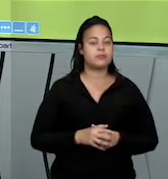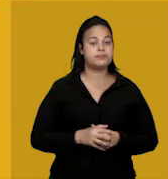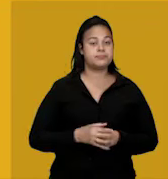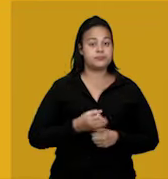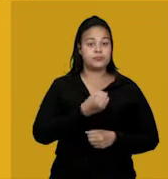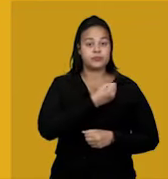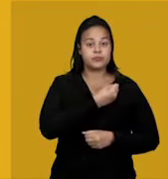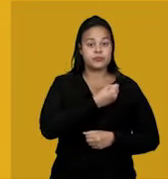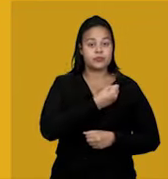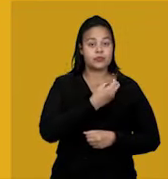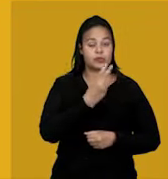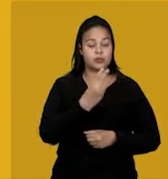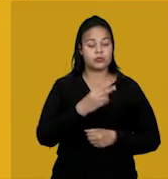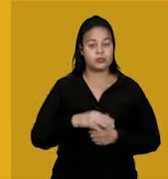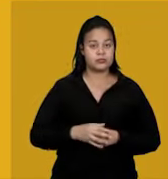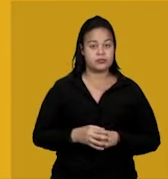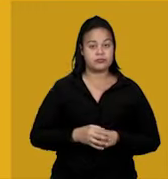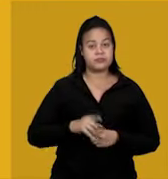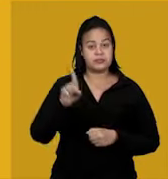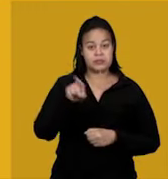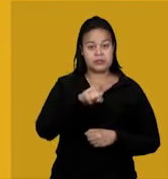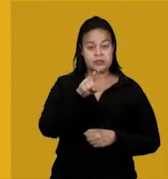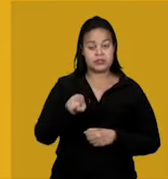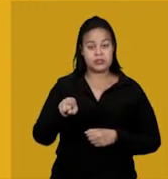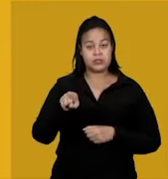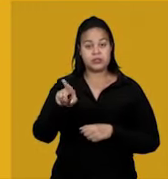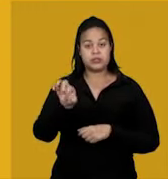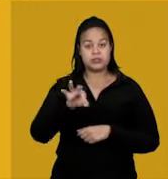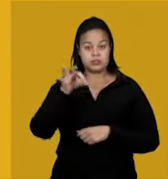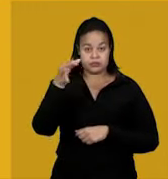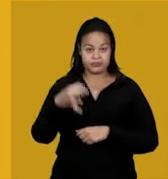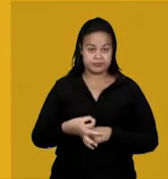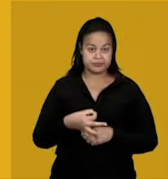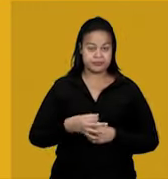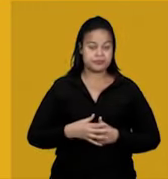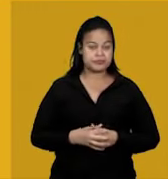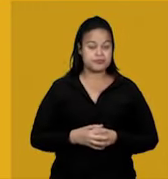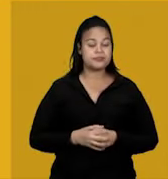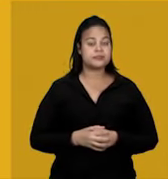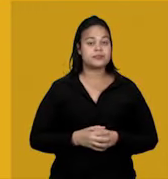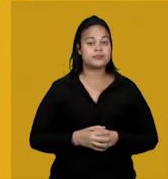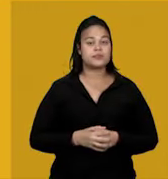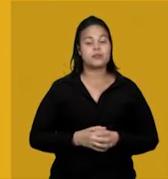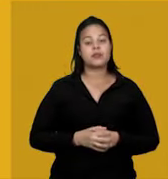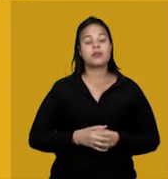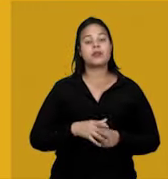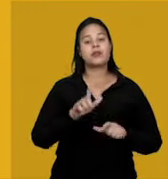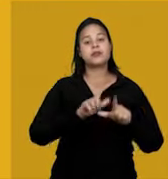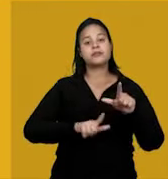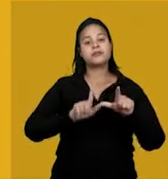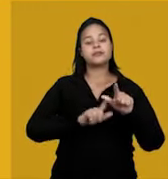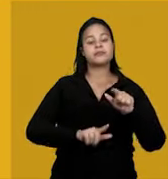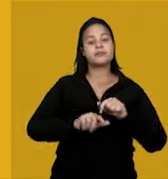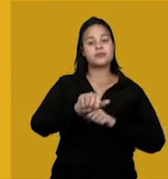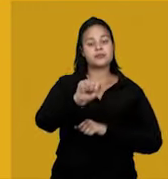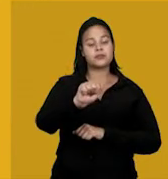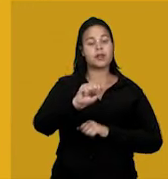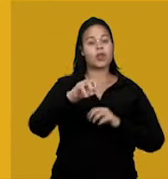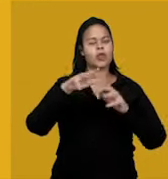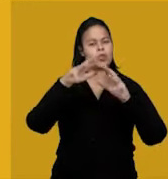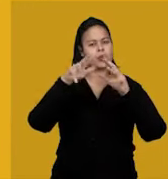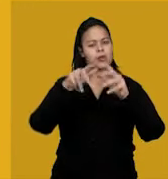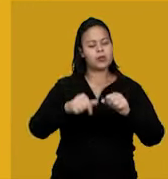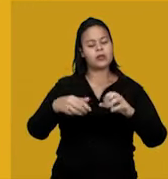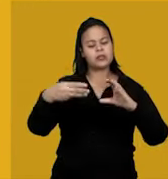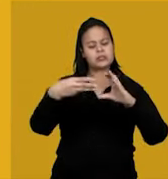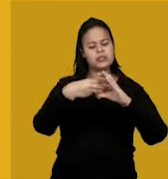Dois, assinale a alternativa correta. Letra A. Todas as células apresentam